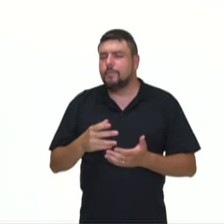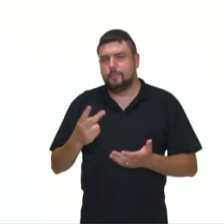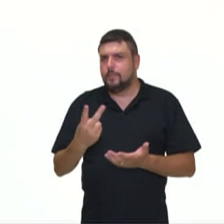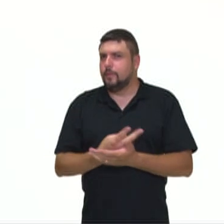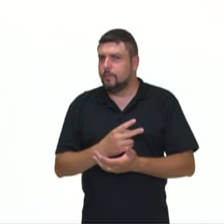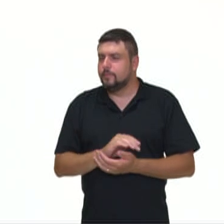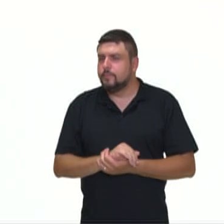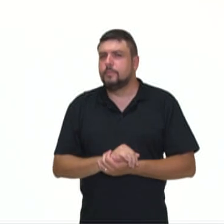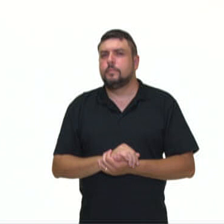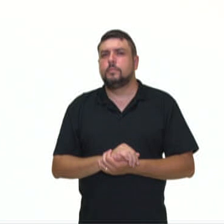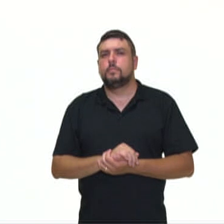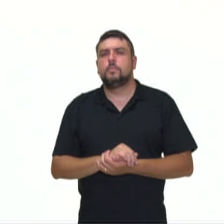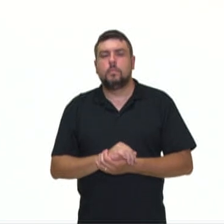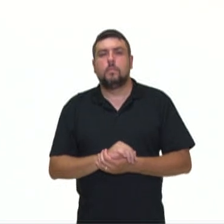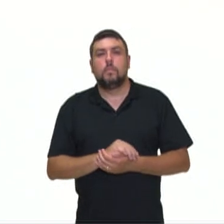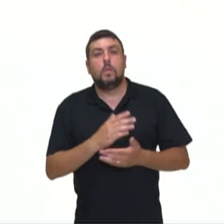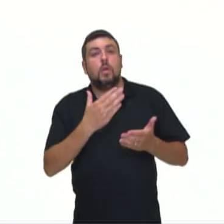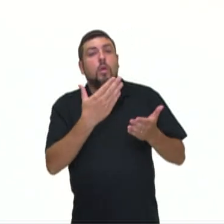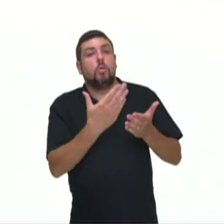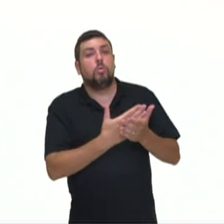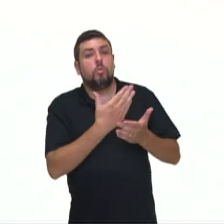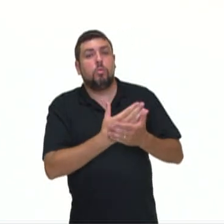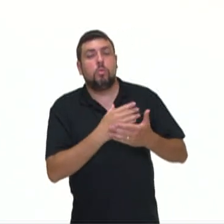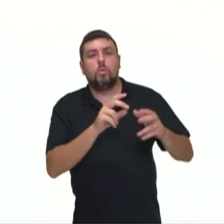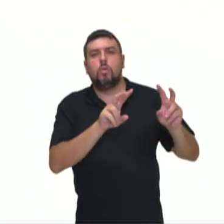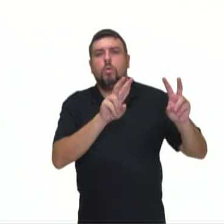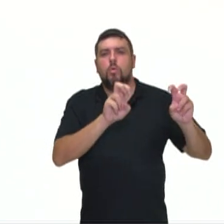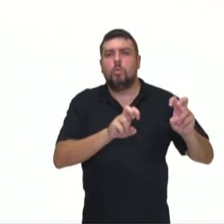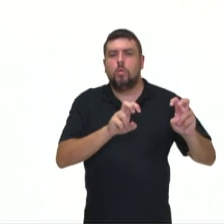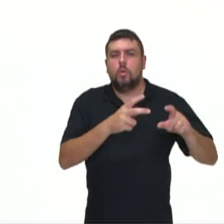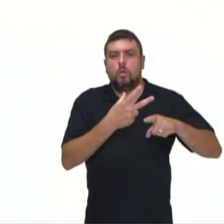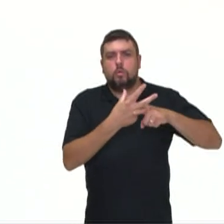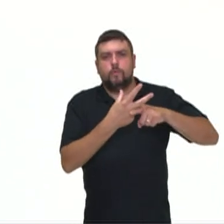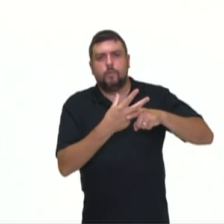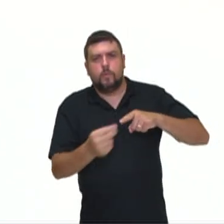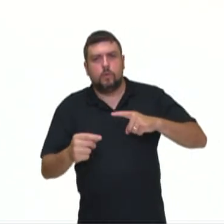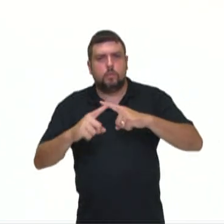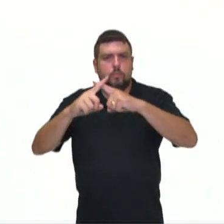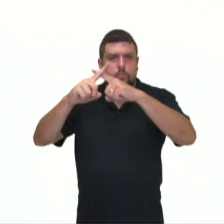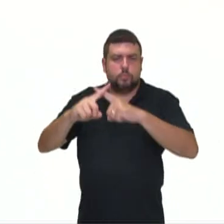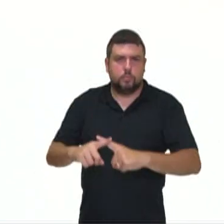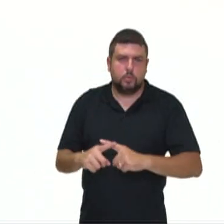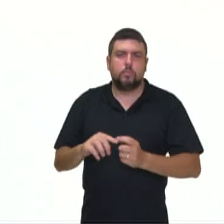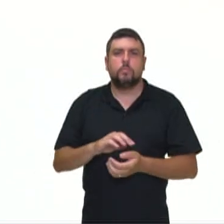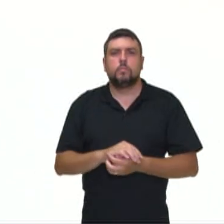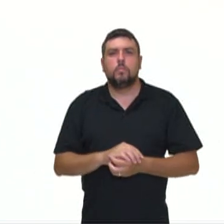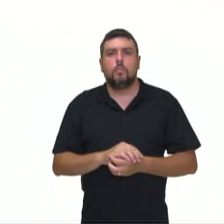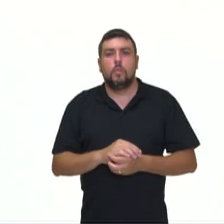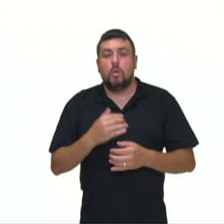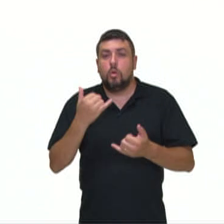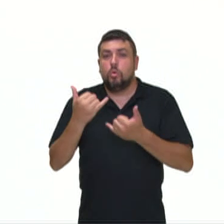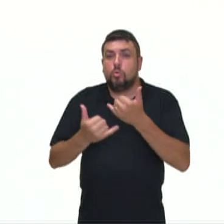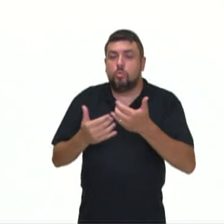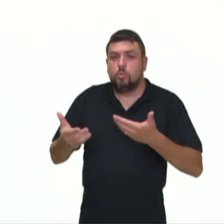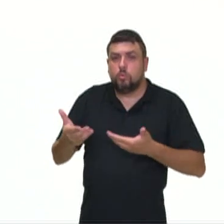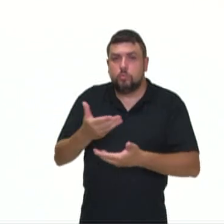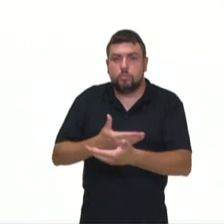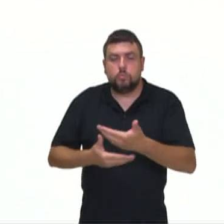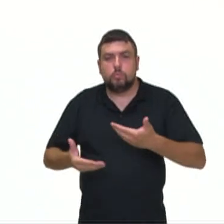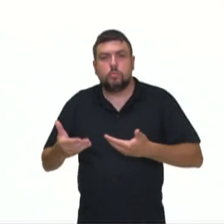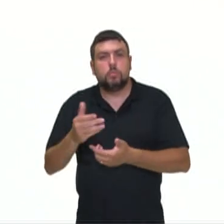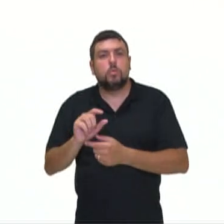livro Vencendo a Competição, Orlick classifica o jogo cooperativo em categorias, nas